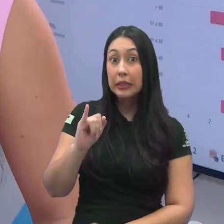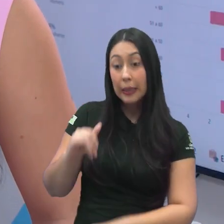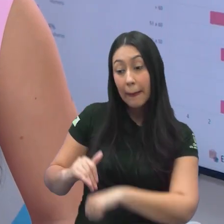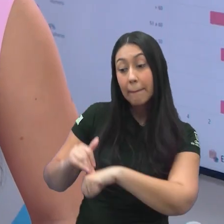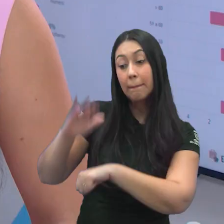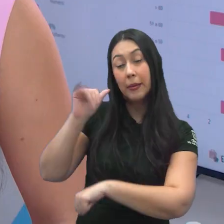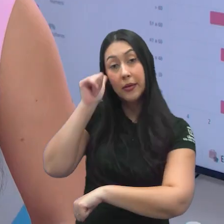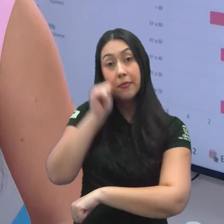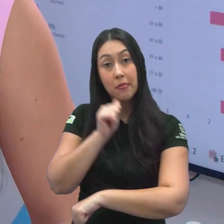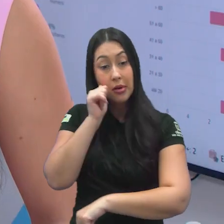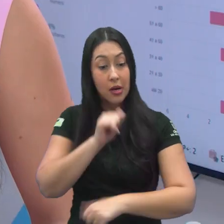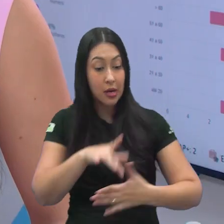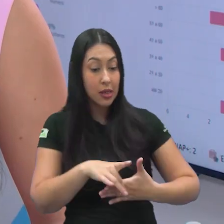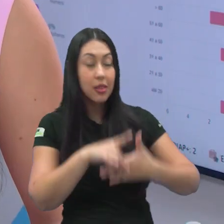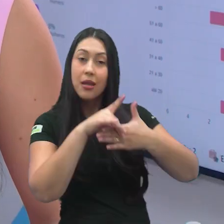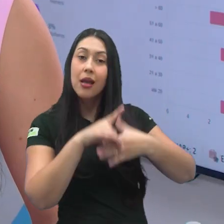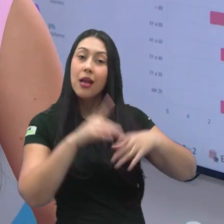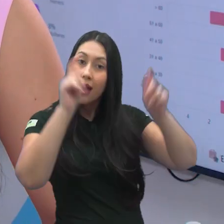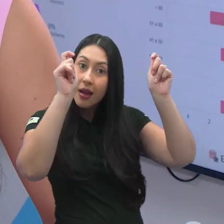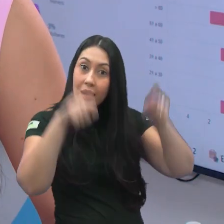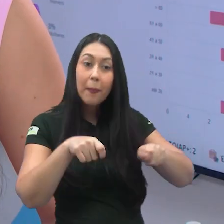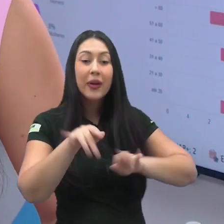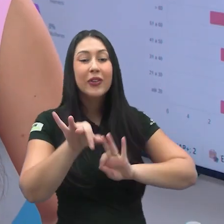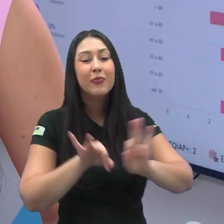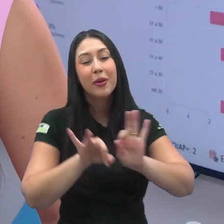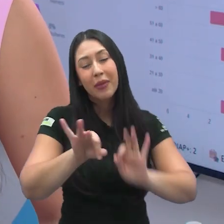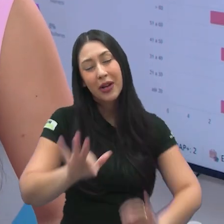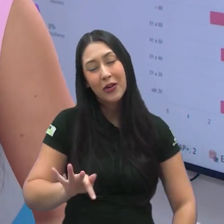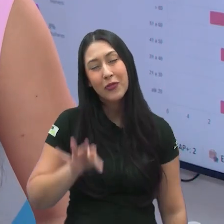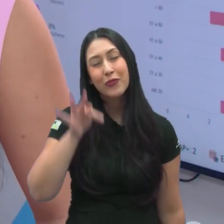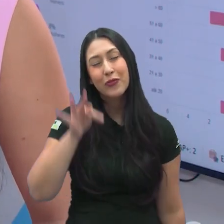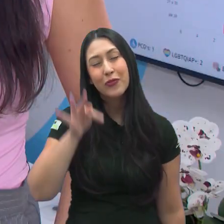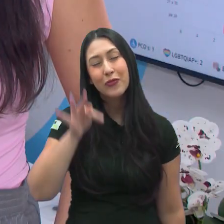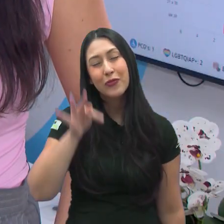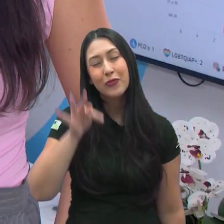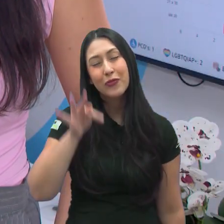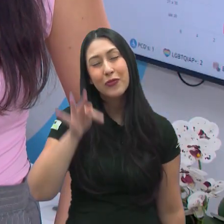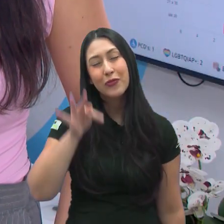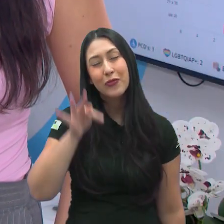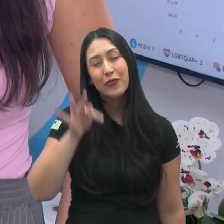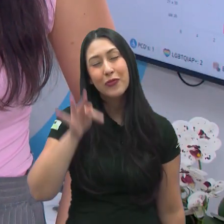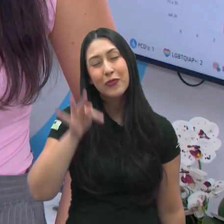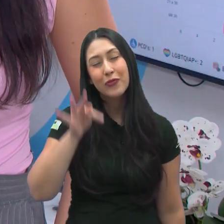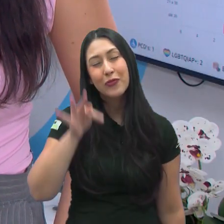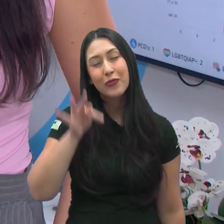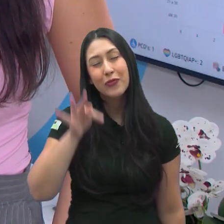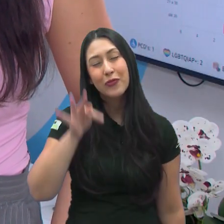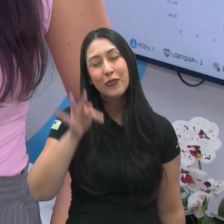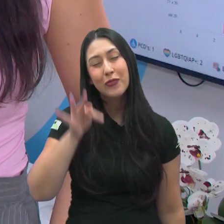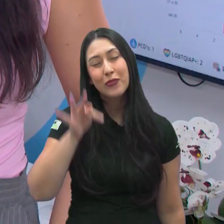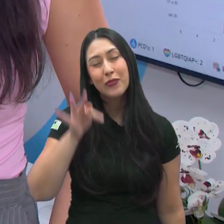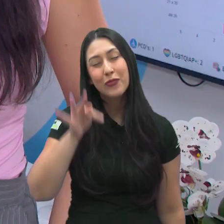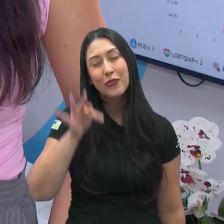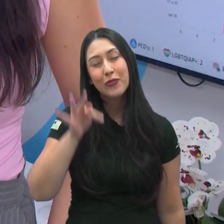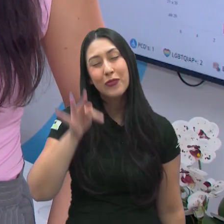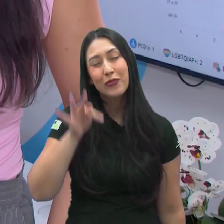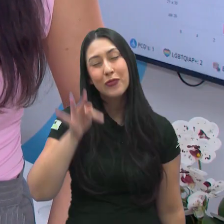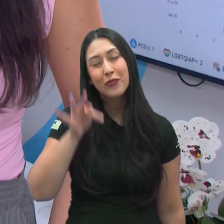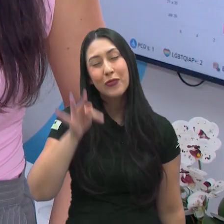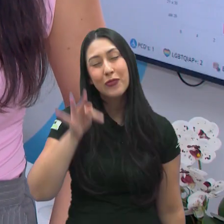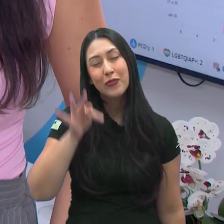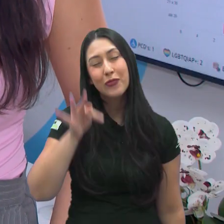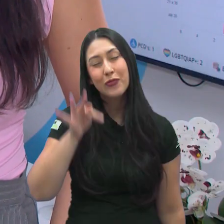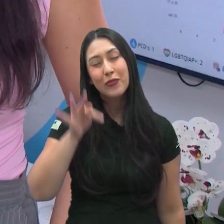ela, com mais mulheres em cargos de liderança, vai ser possível desenhar um futuro mais promissor para muitas profissionais